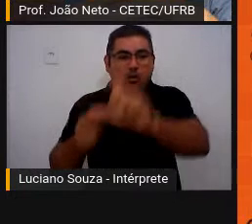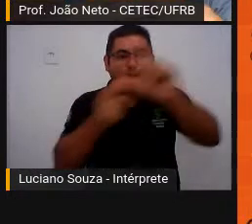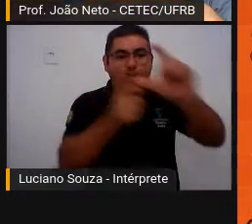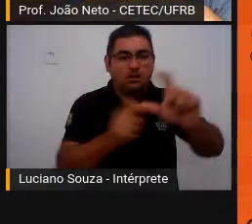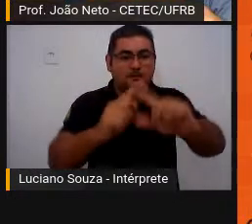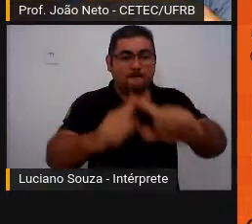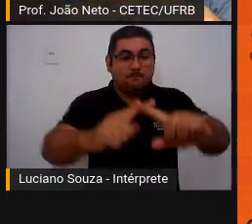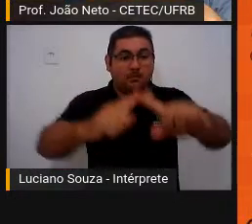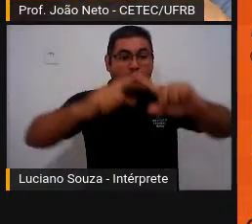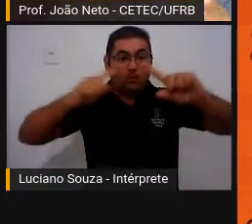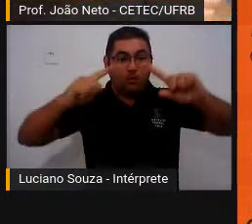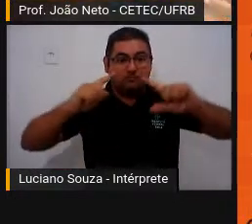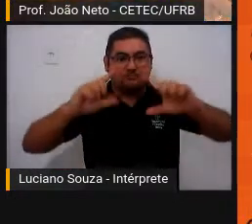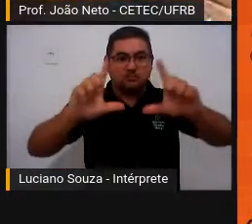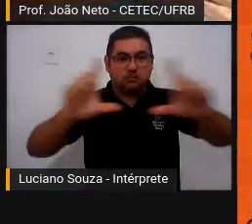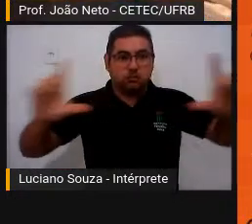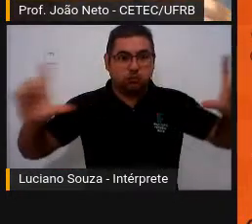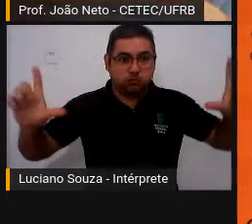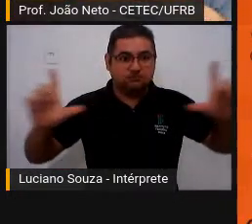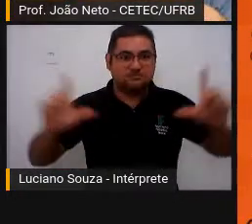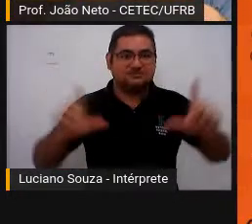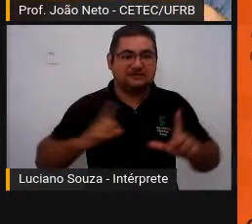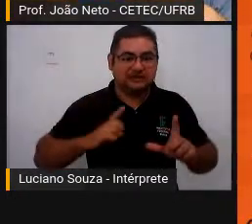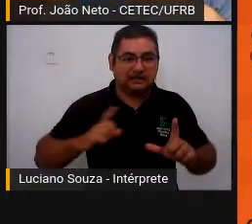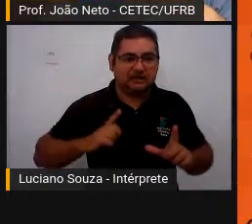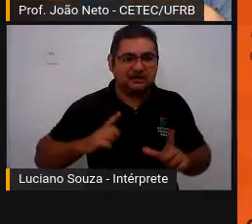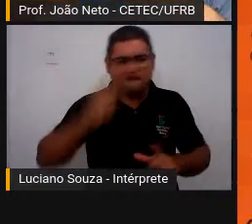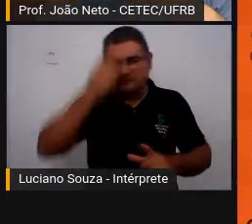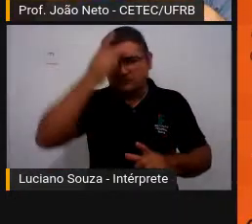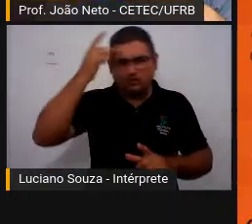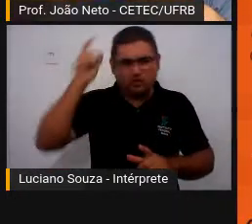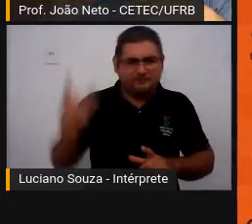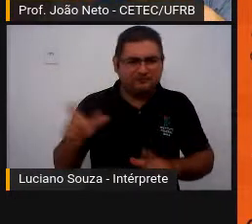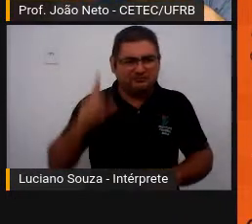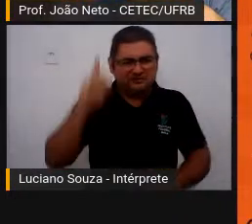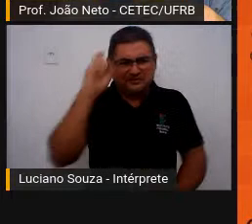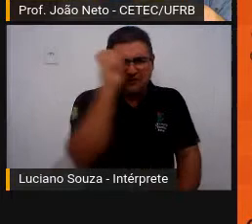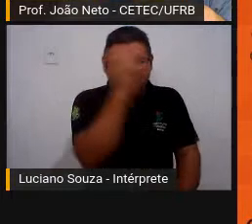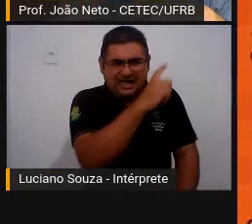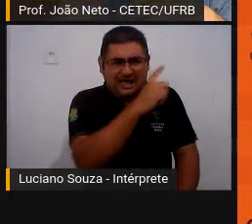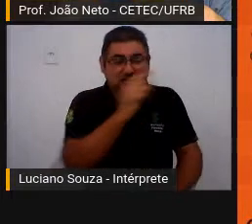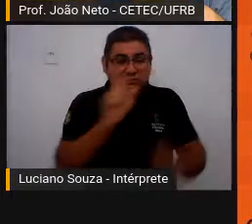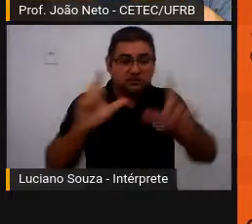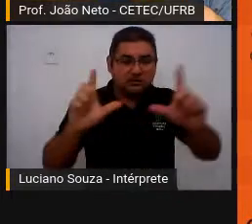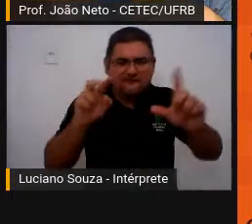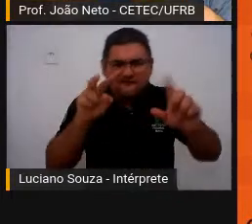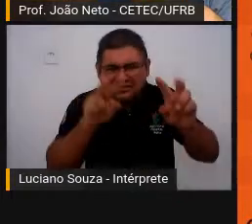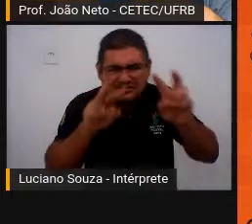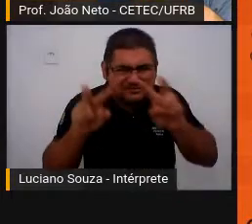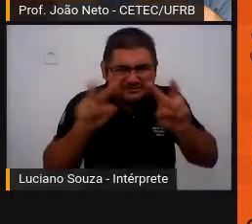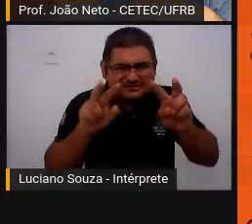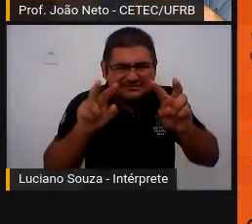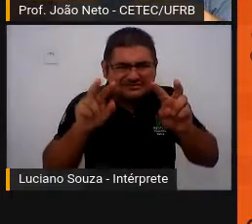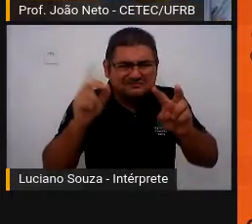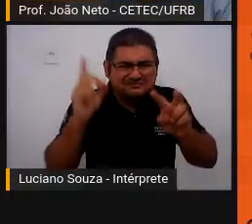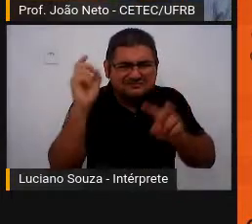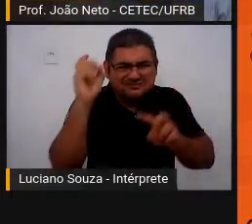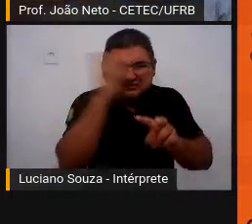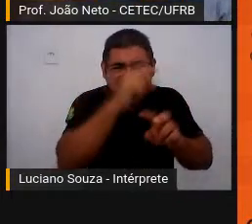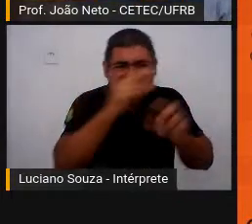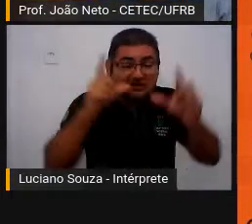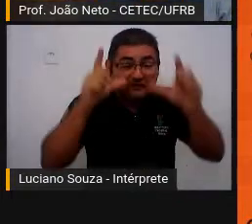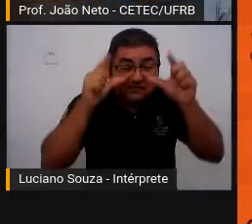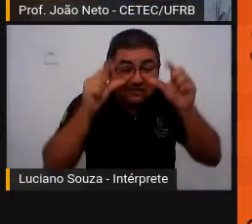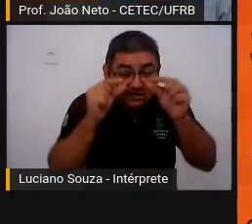de visualizar uma tela A então tem algumas ferramentas são conhecidas como lupa digital